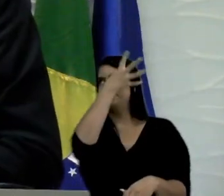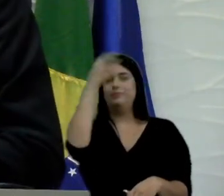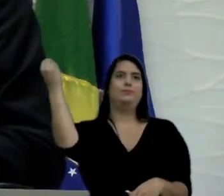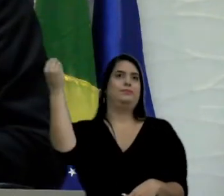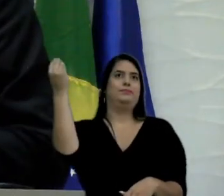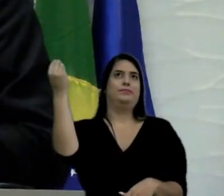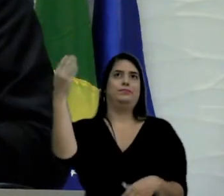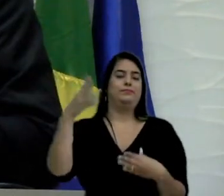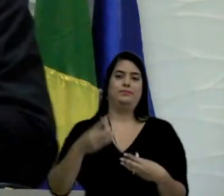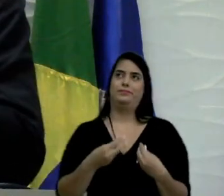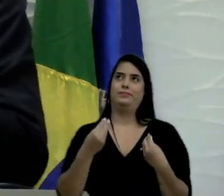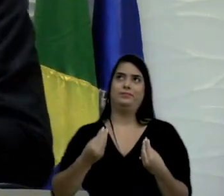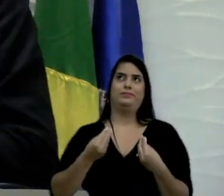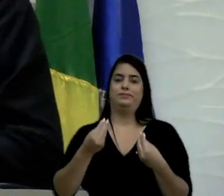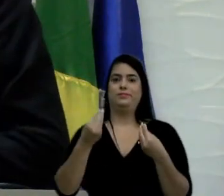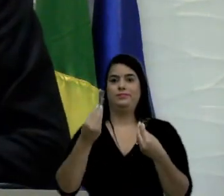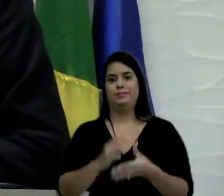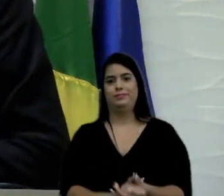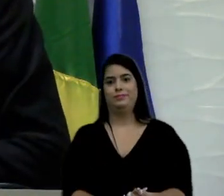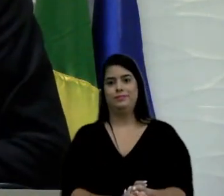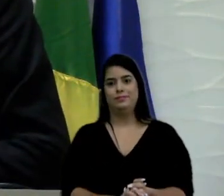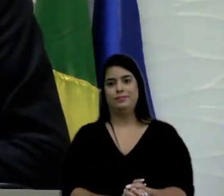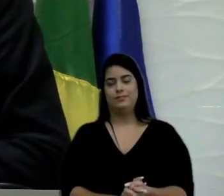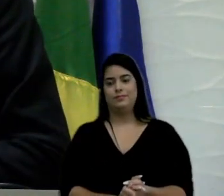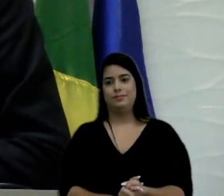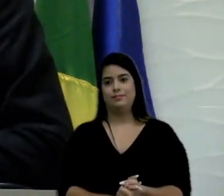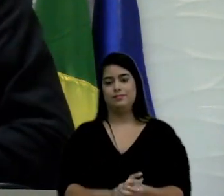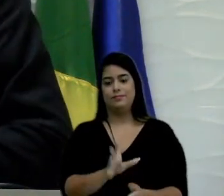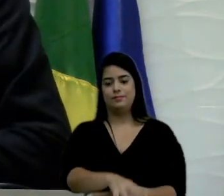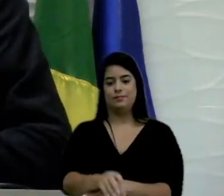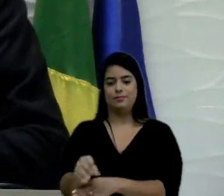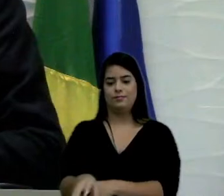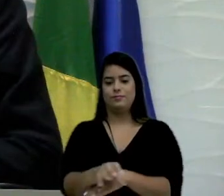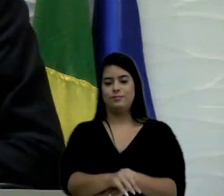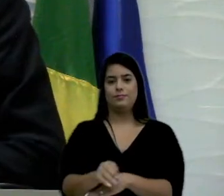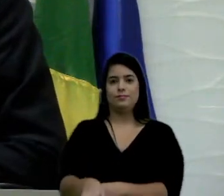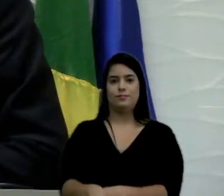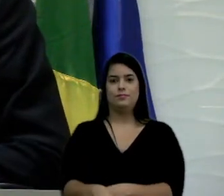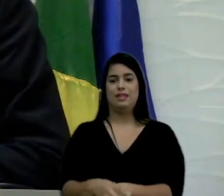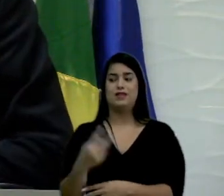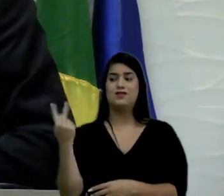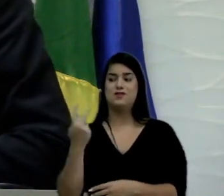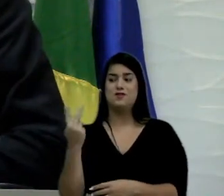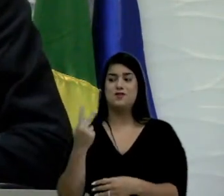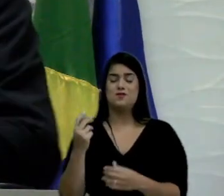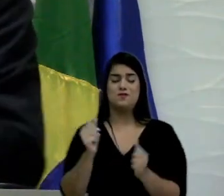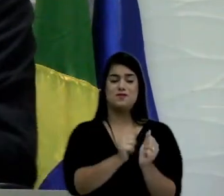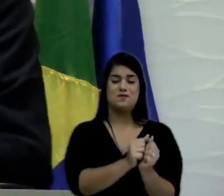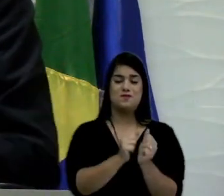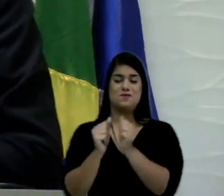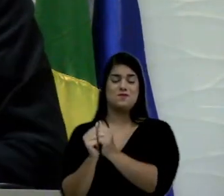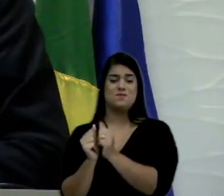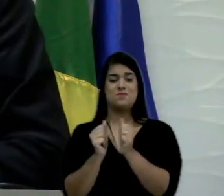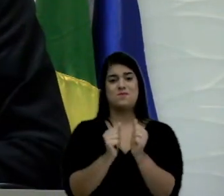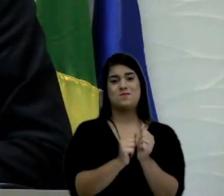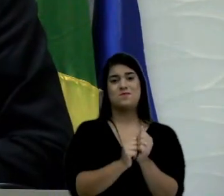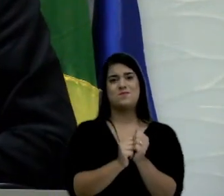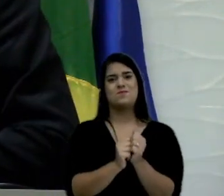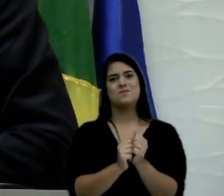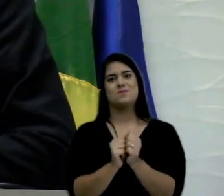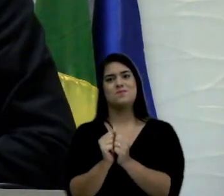gama fazendo as arações de terra era ele de um lado el do outro fazendo de umas pessoas fazendo de